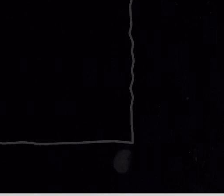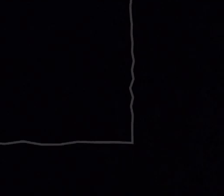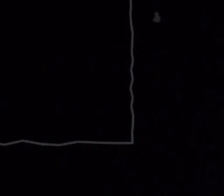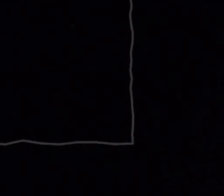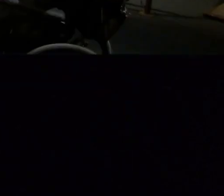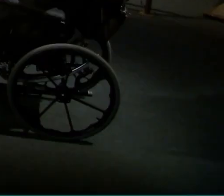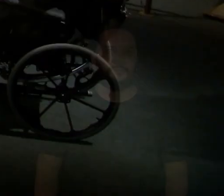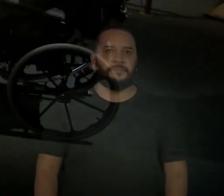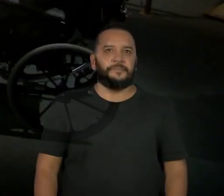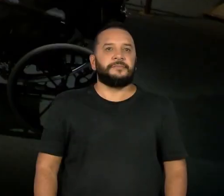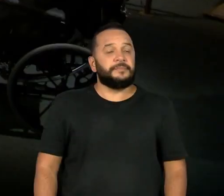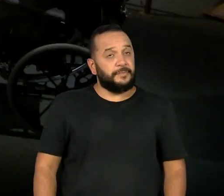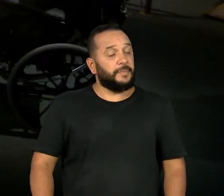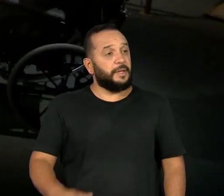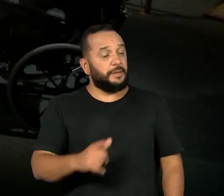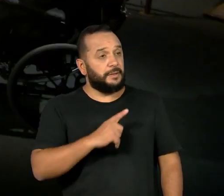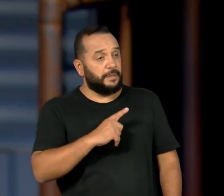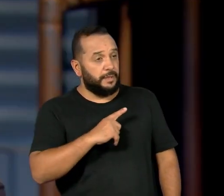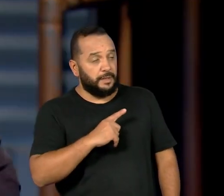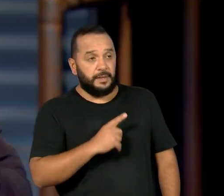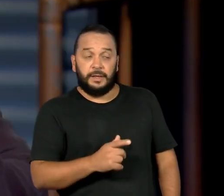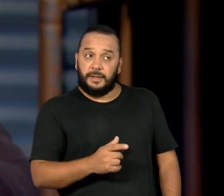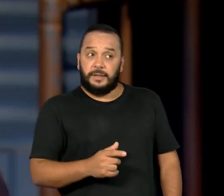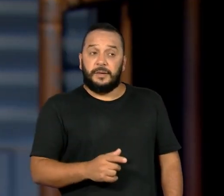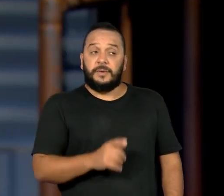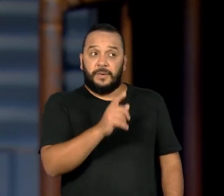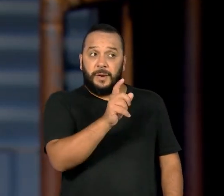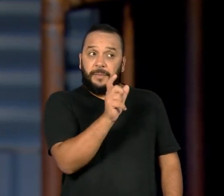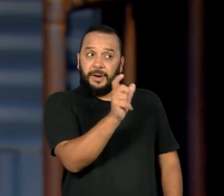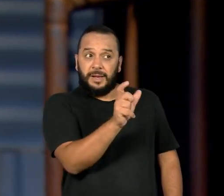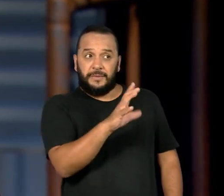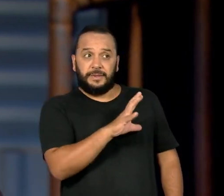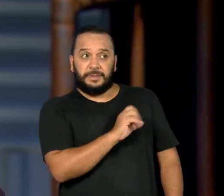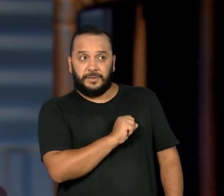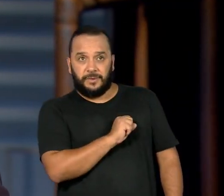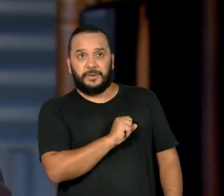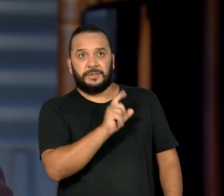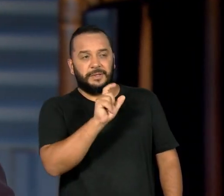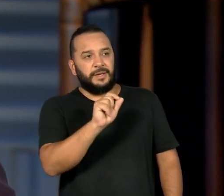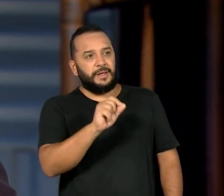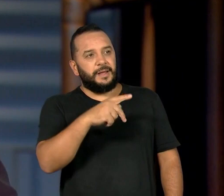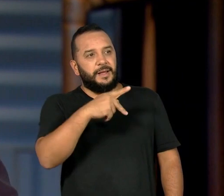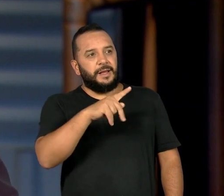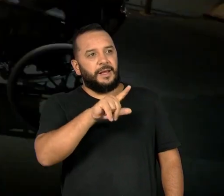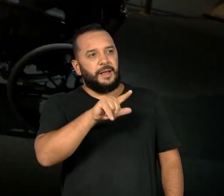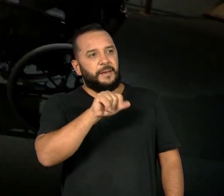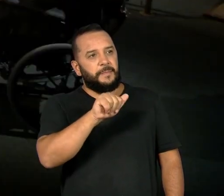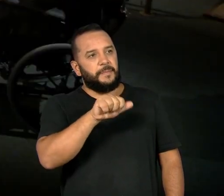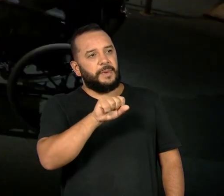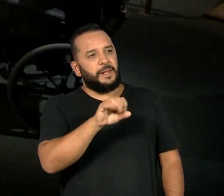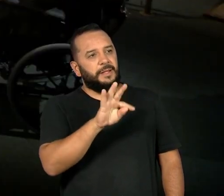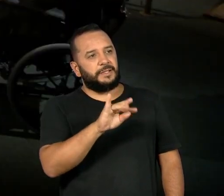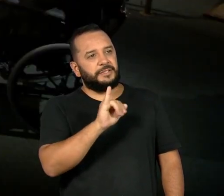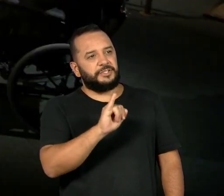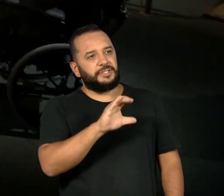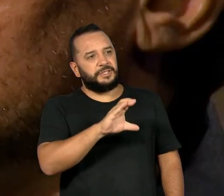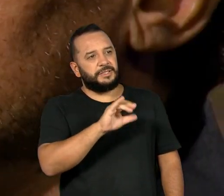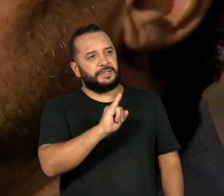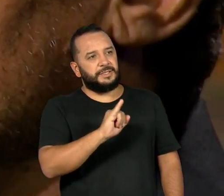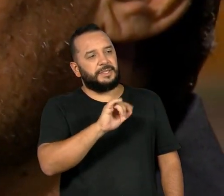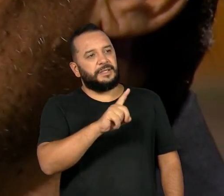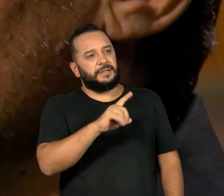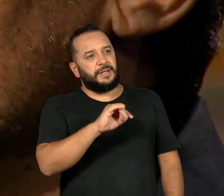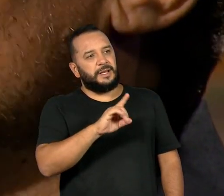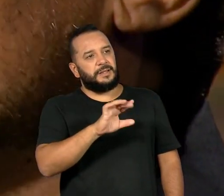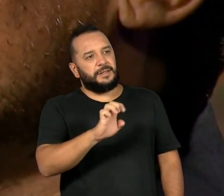tua... Tem uma palavra que parece que você gosta mais do que resiliência, que é plasticidade. Por quê?